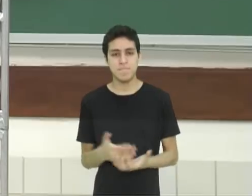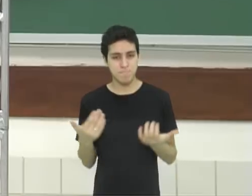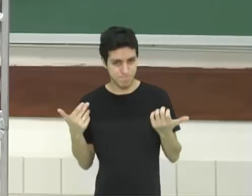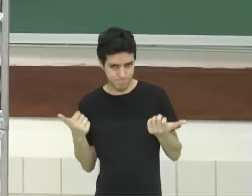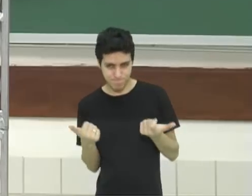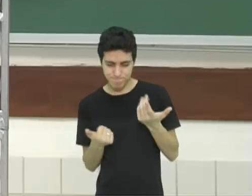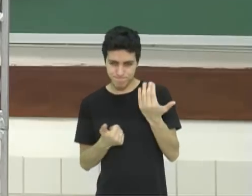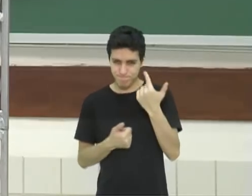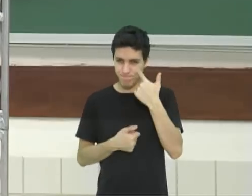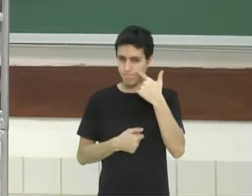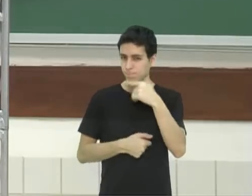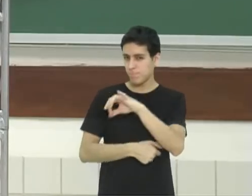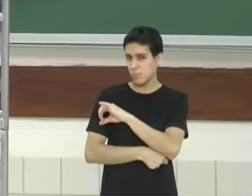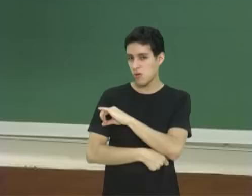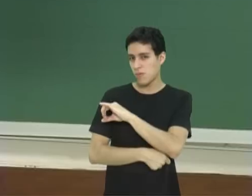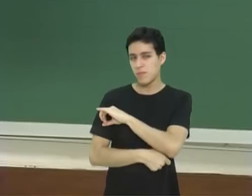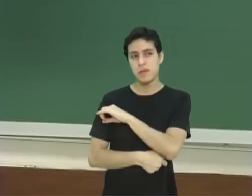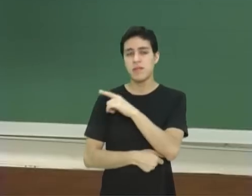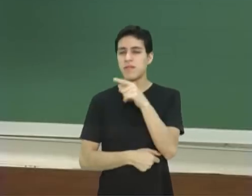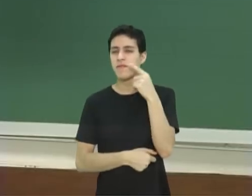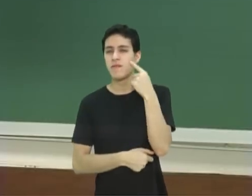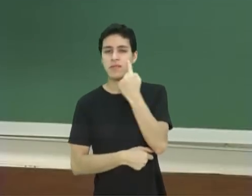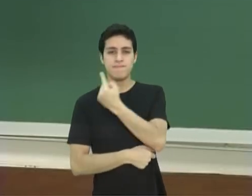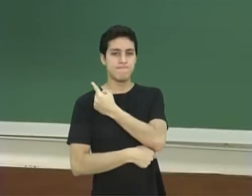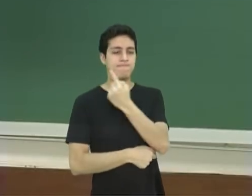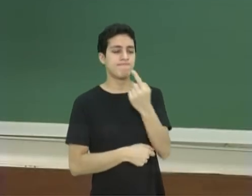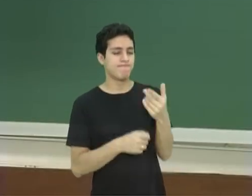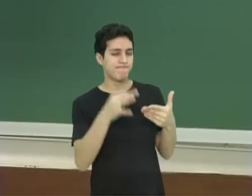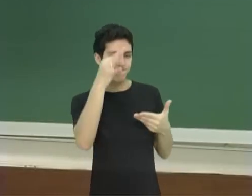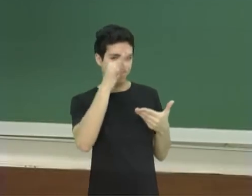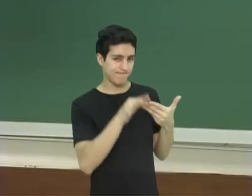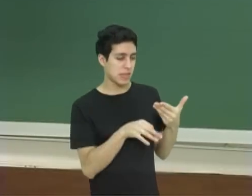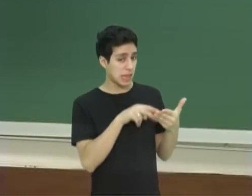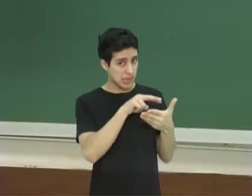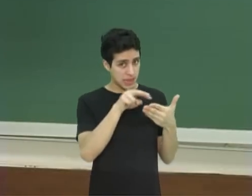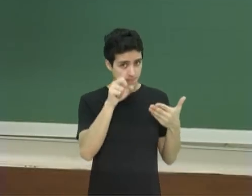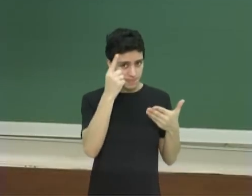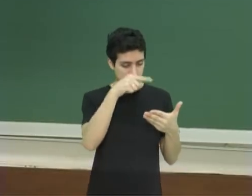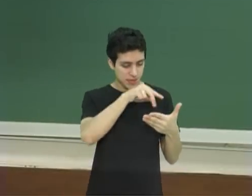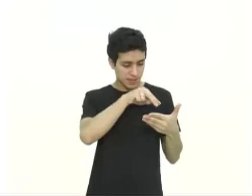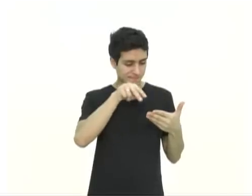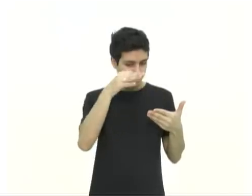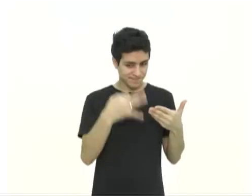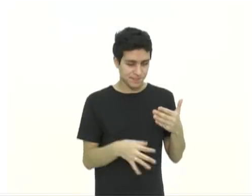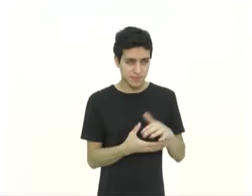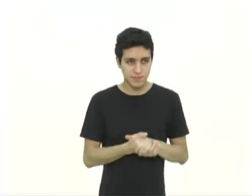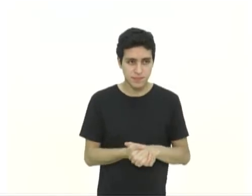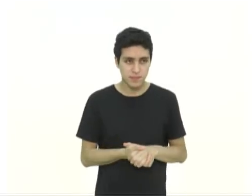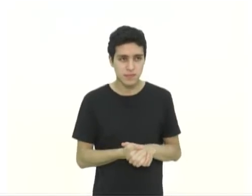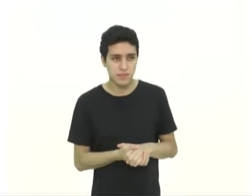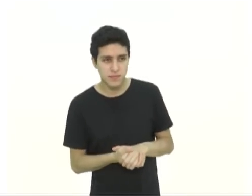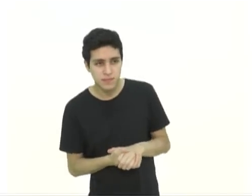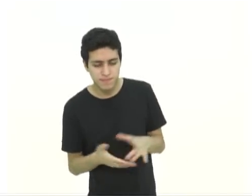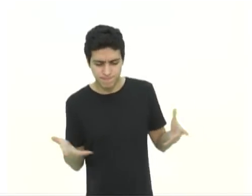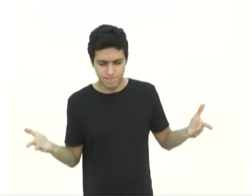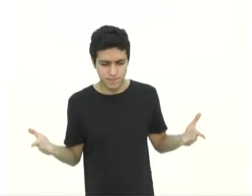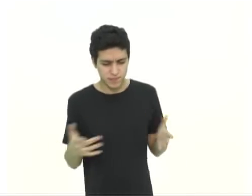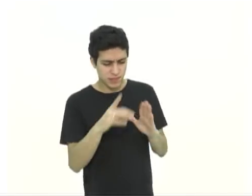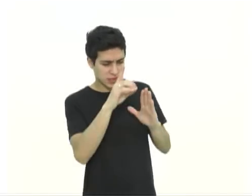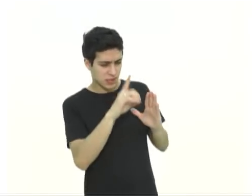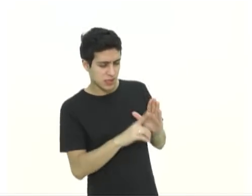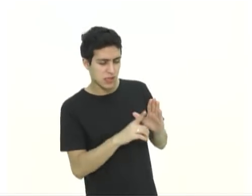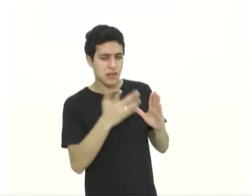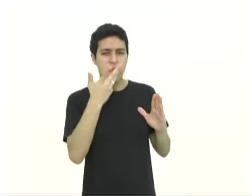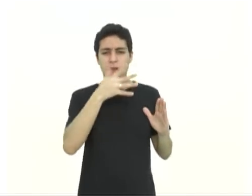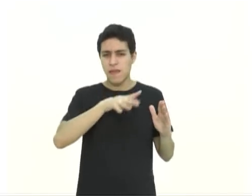Vamos lá, nono ano, vamos reler e corrigir o nosso questionário. A afirmação: promover os direitos das mulheres, das crianças, das